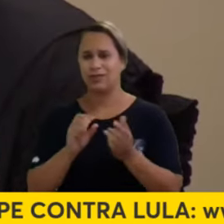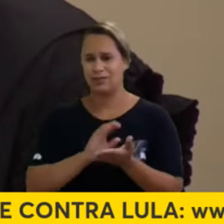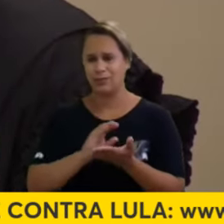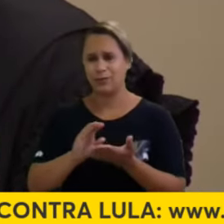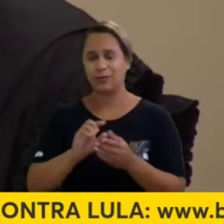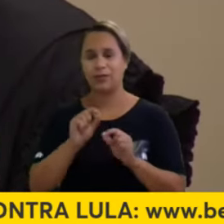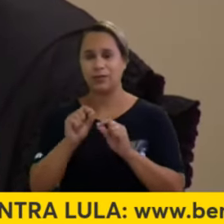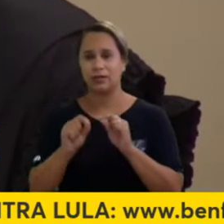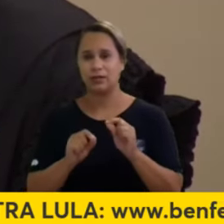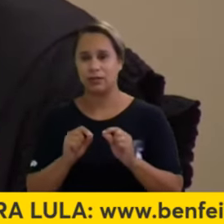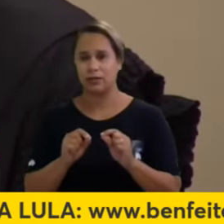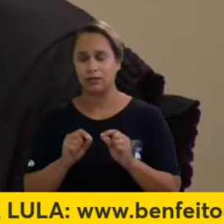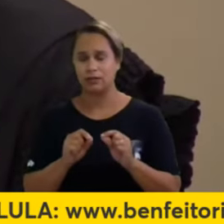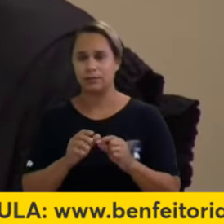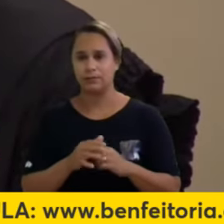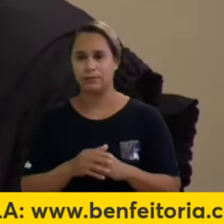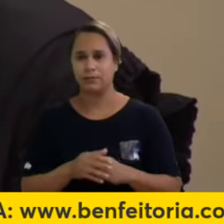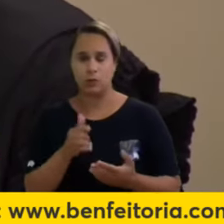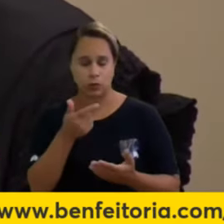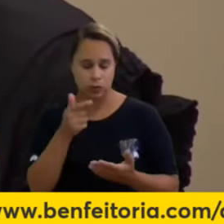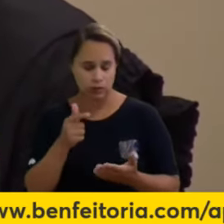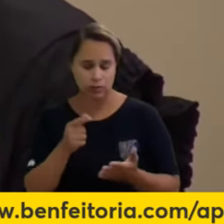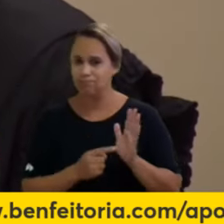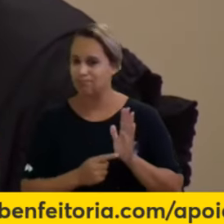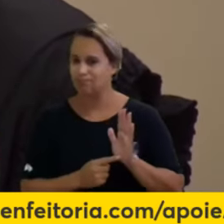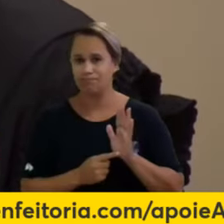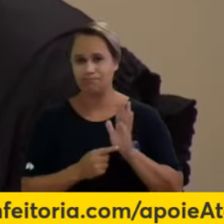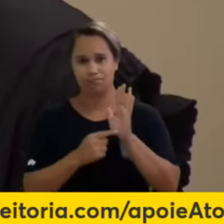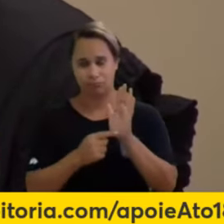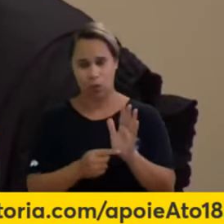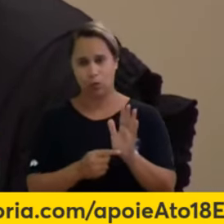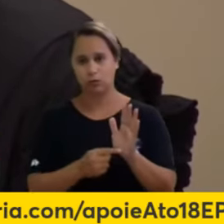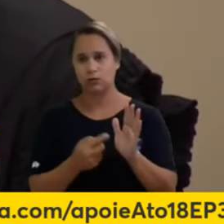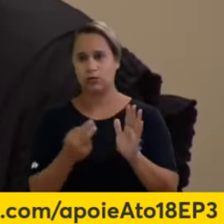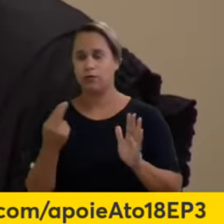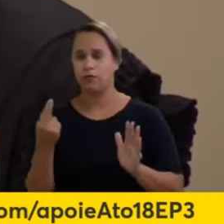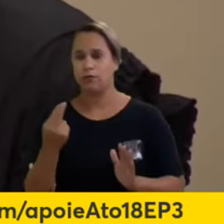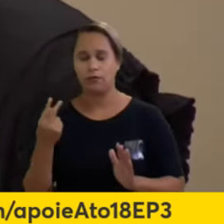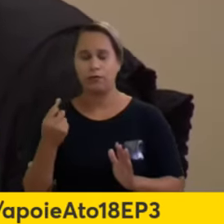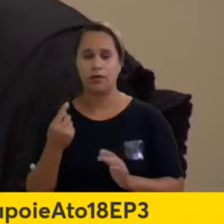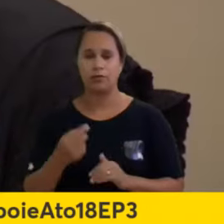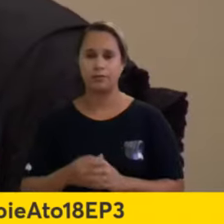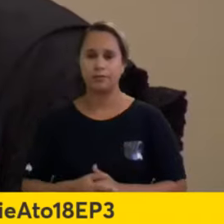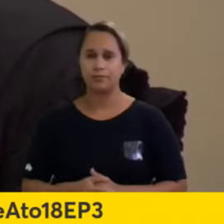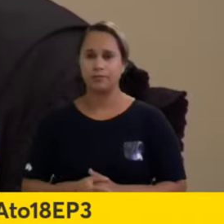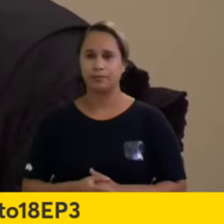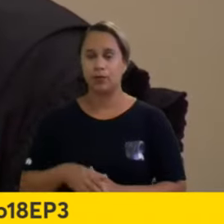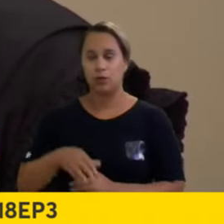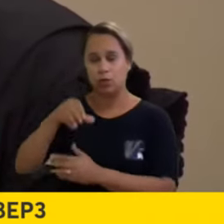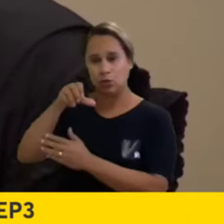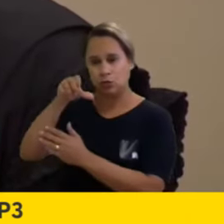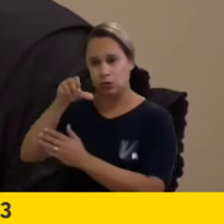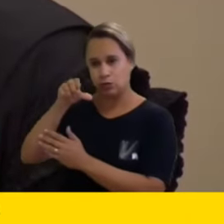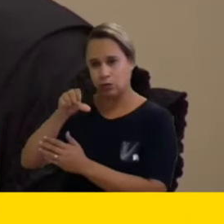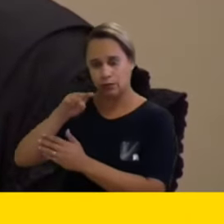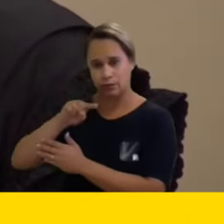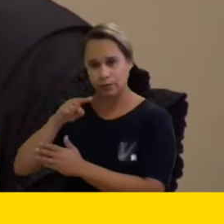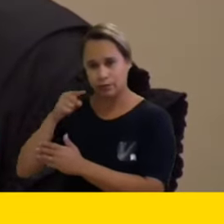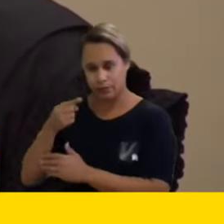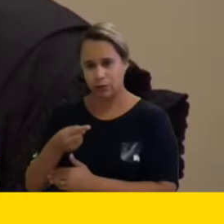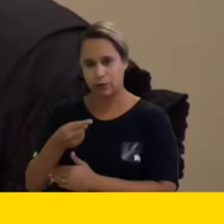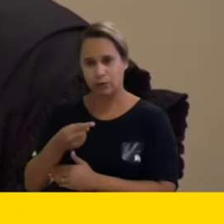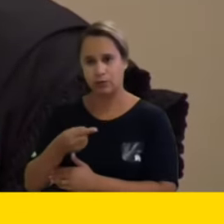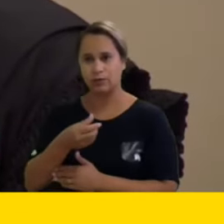não se localiza nem no contrato de 2000 nem cobrança de r00 sendo assim esse valor é de R 9060 e não o valor considerado